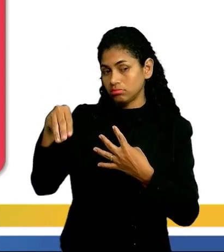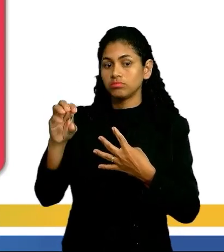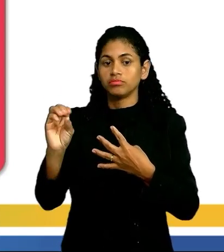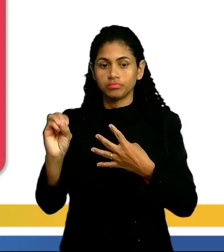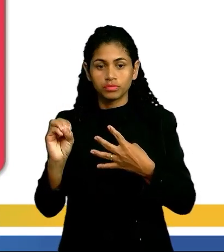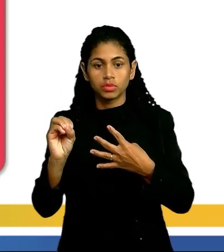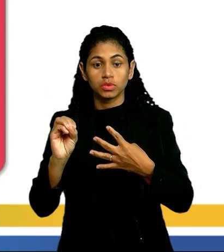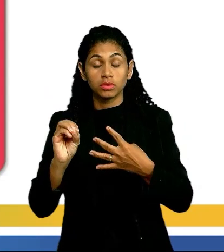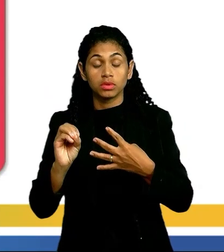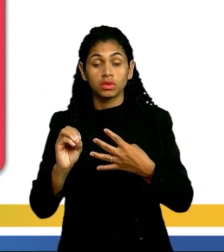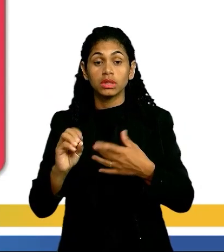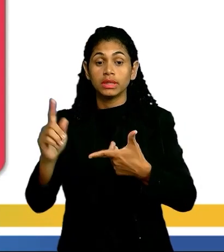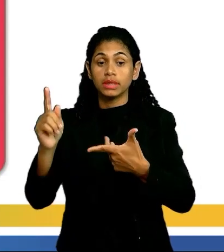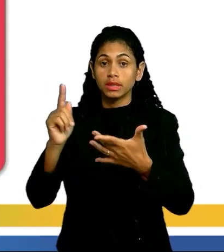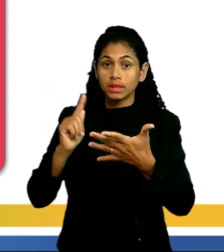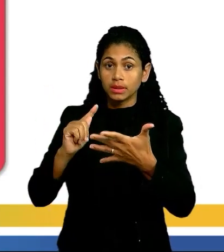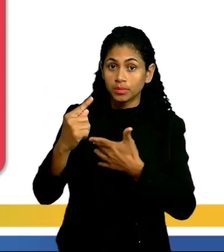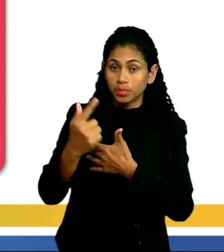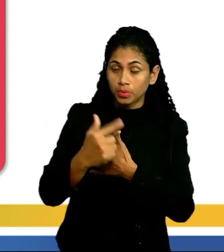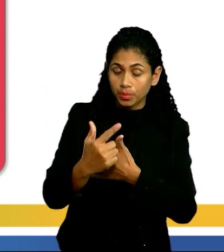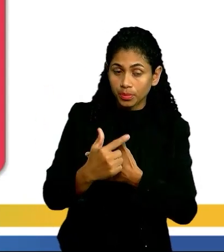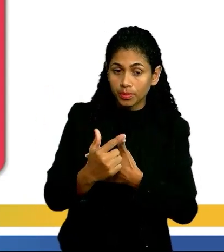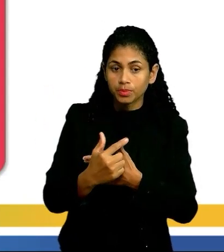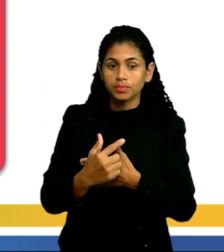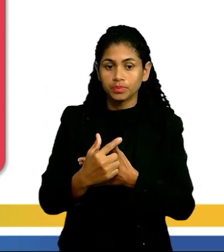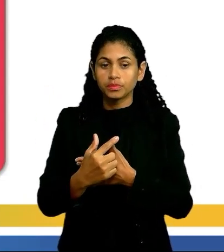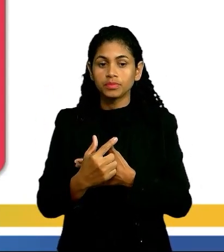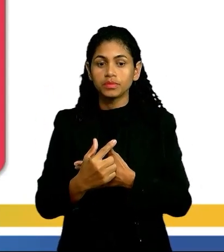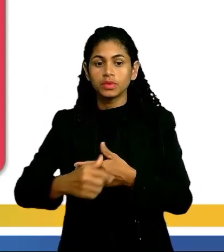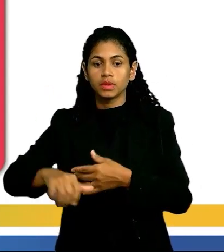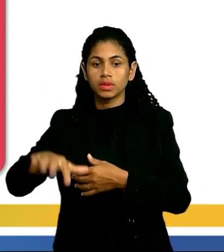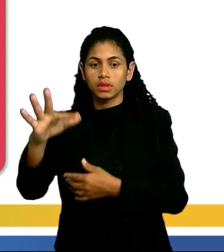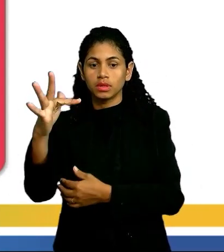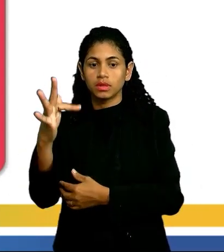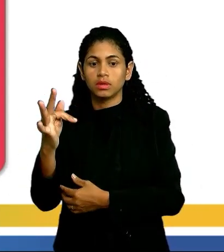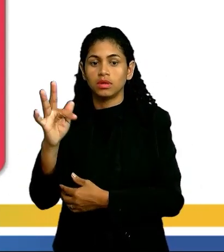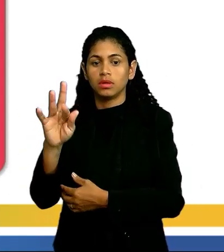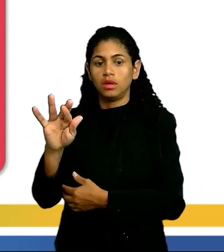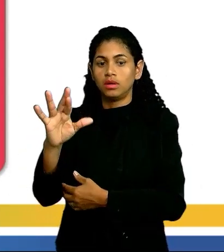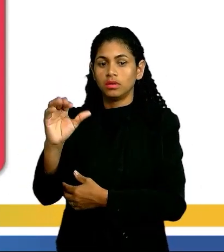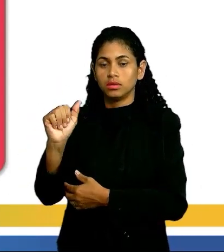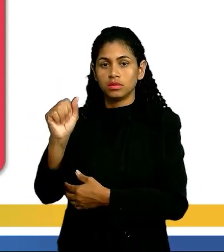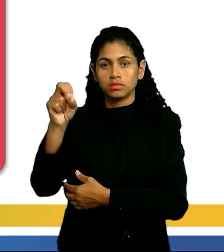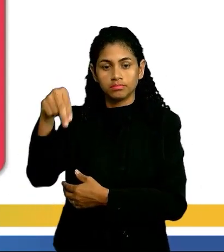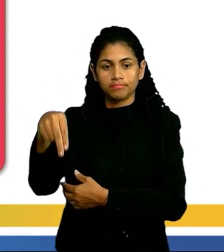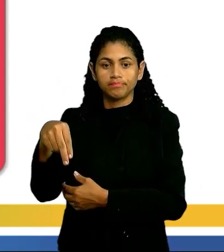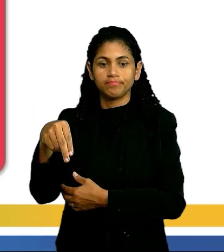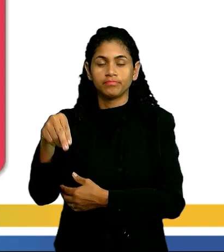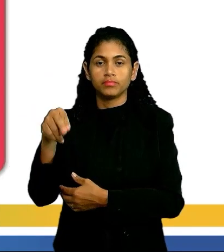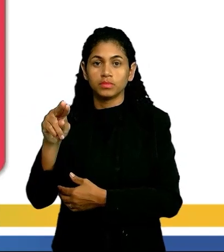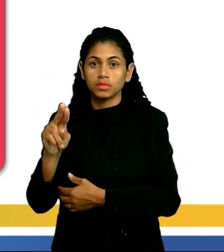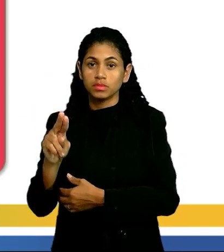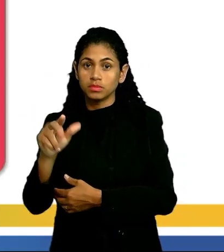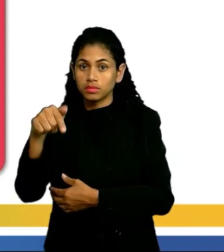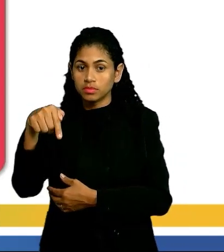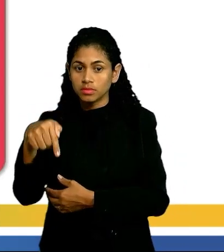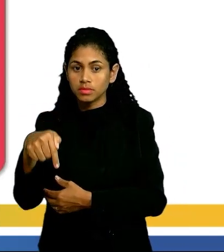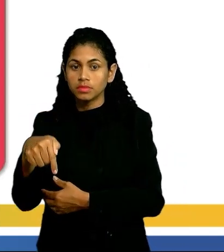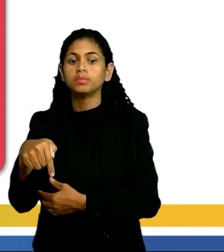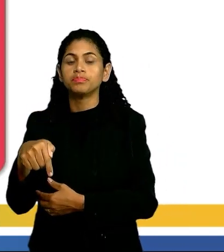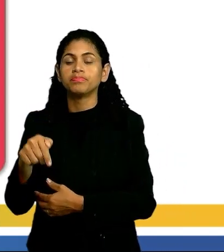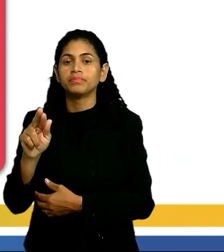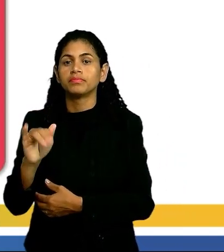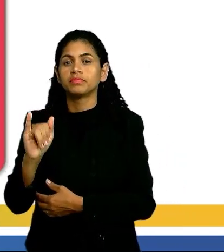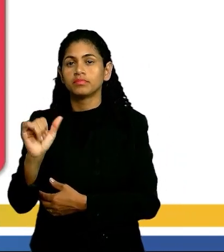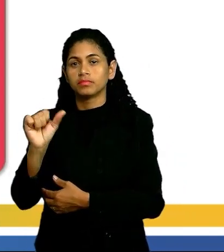E na Espanha, por último e não menos importante, né, Francisco Franco aí liderando